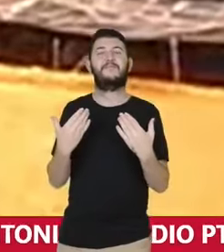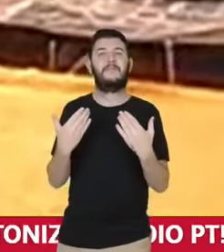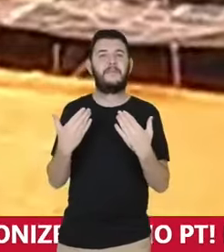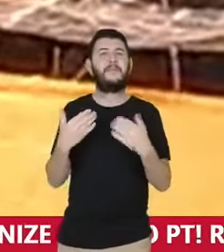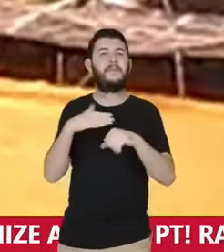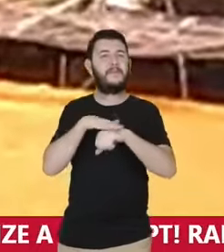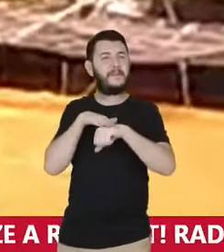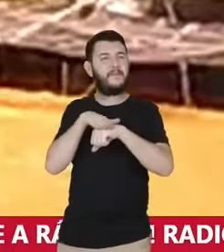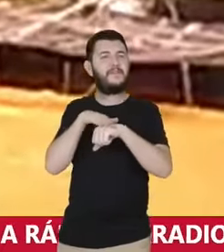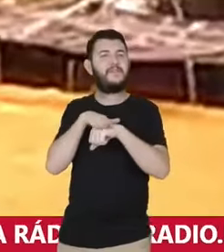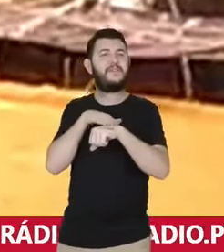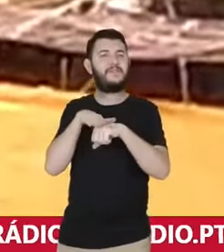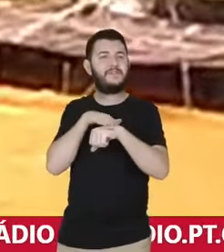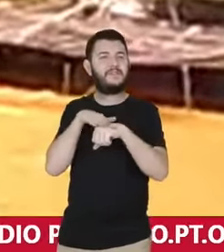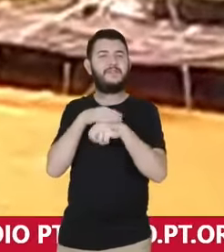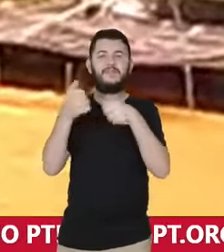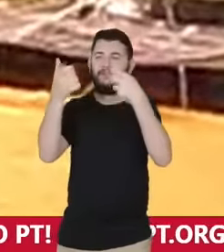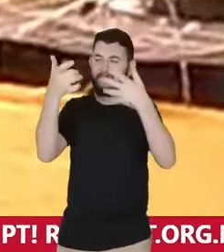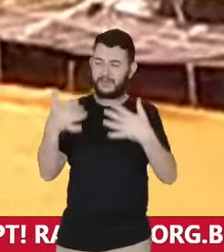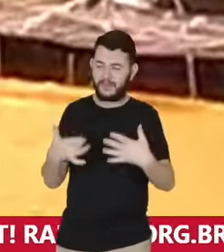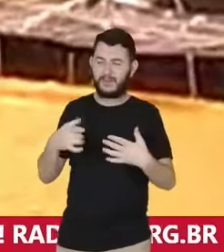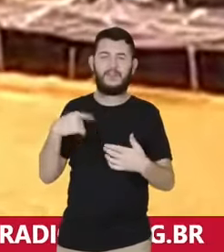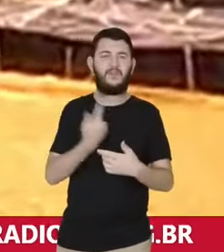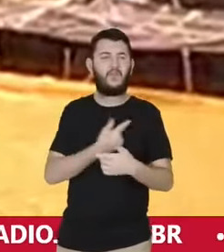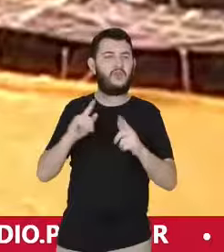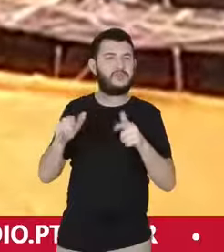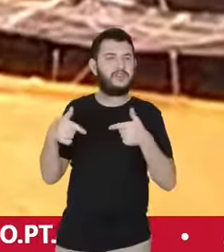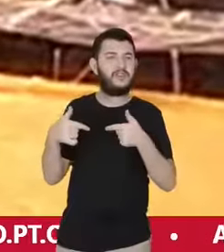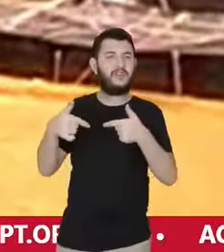falando um pouco da nossa luta, né, da nossa resistência,